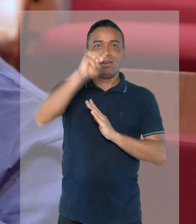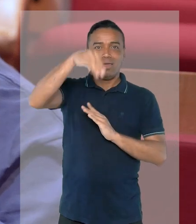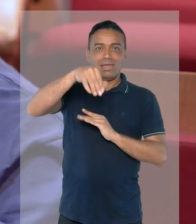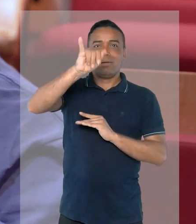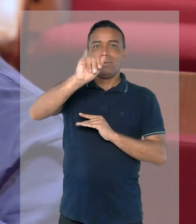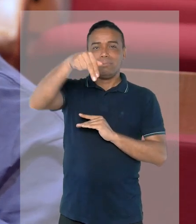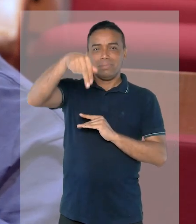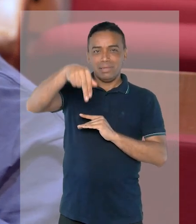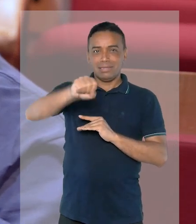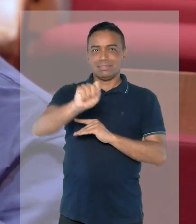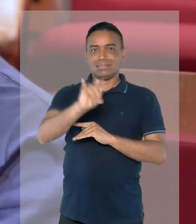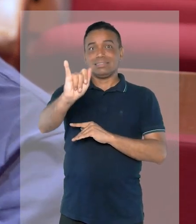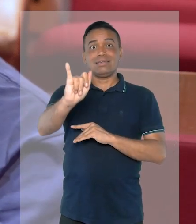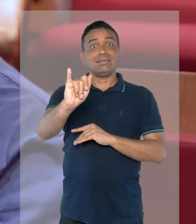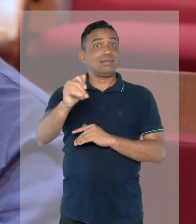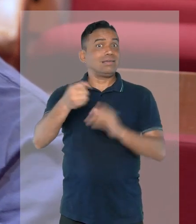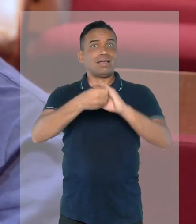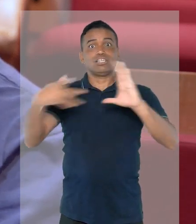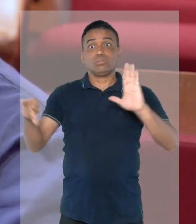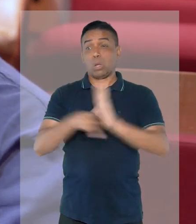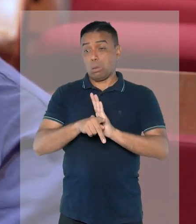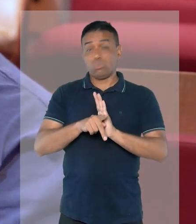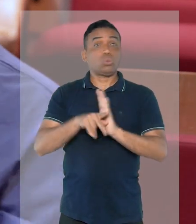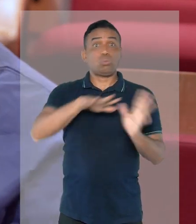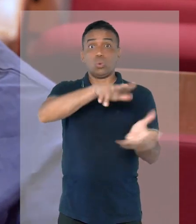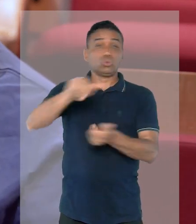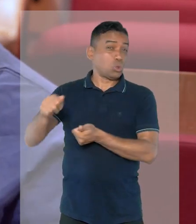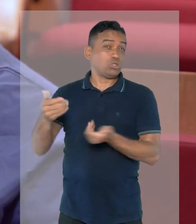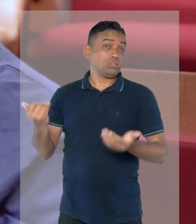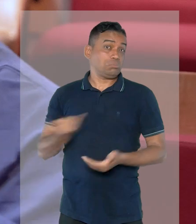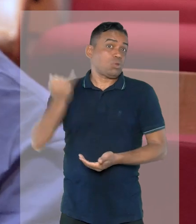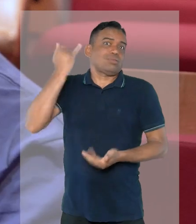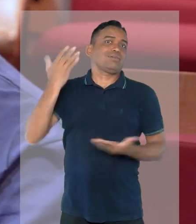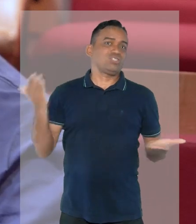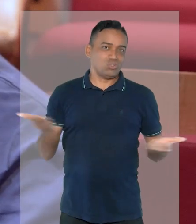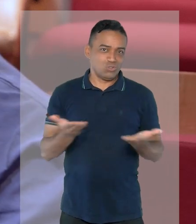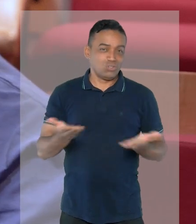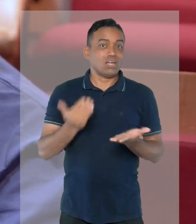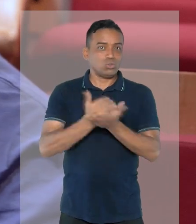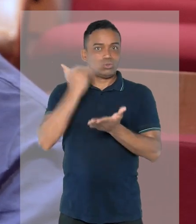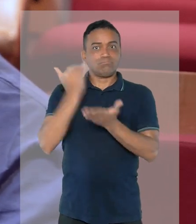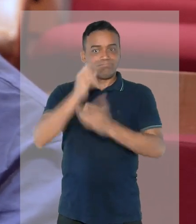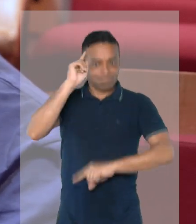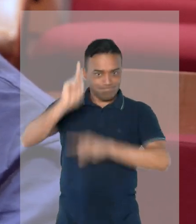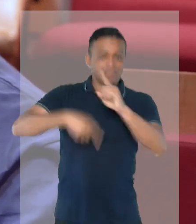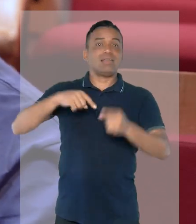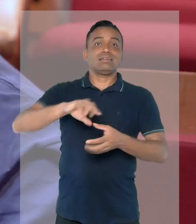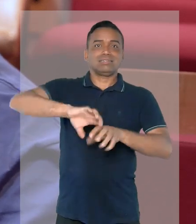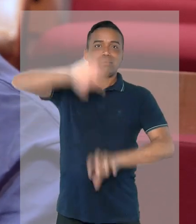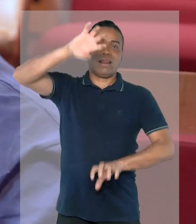como um dado talvez importante para esse mundo de hoje. Isso que ajuda a superar os polos,